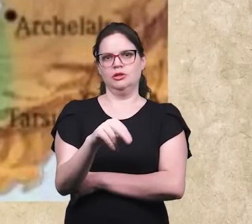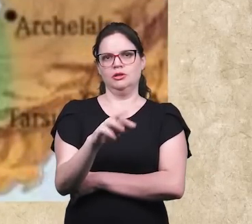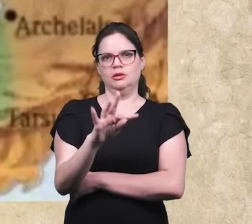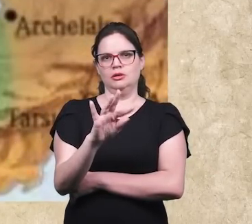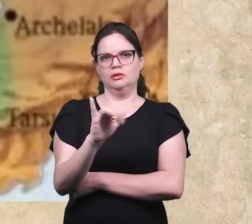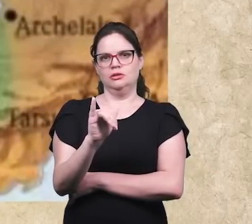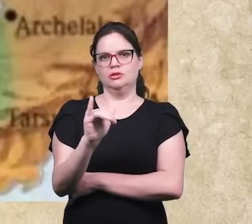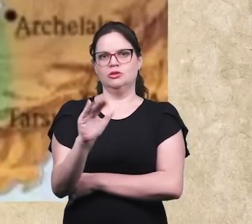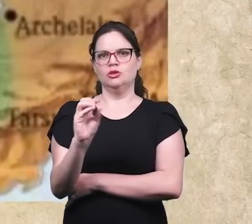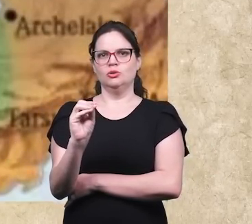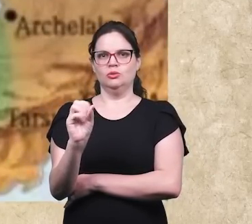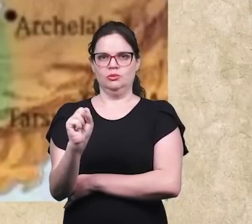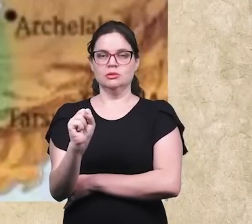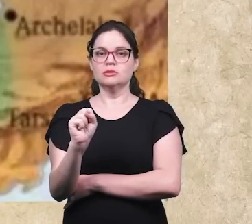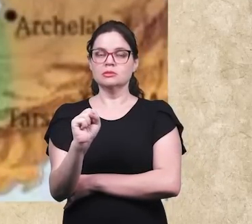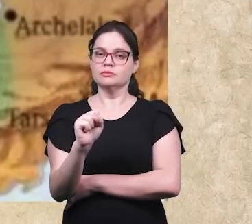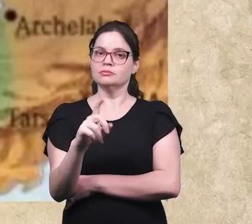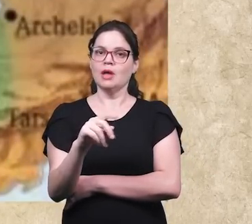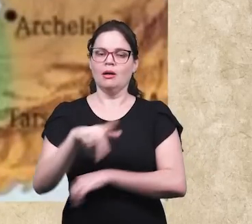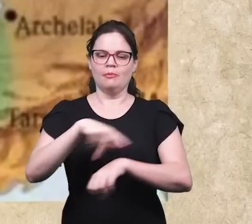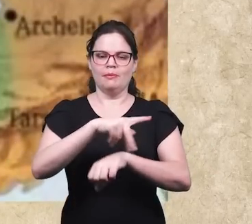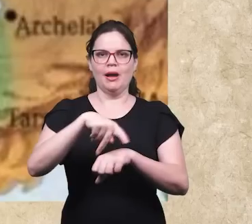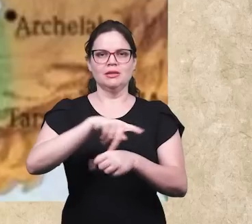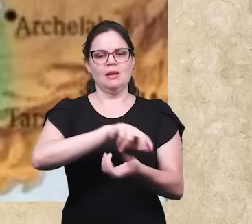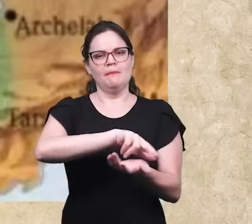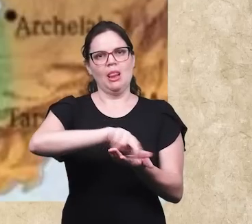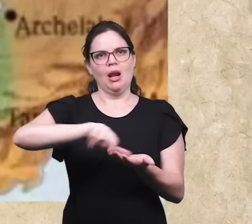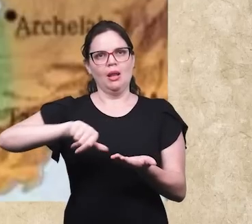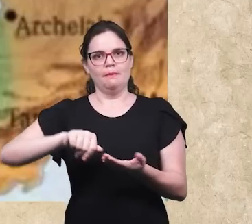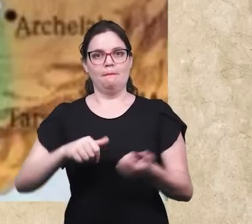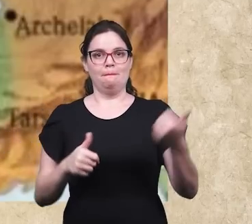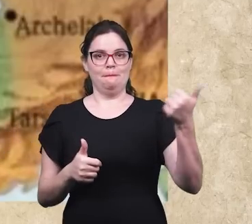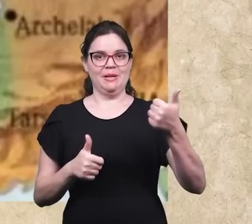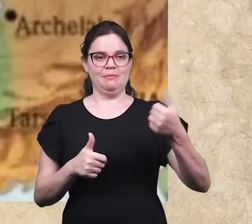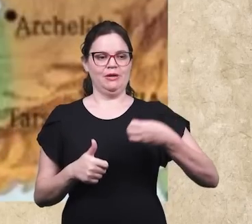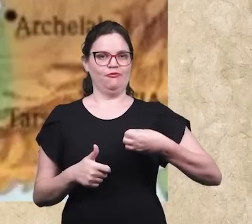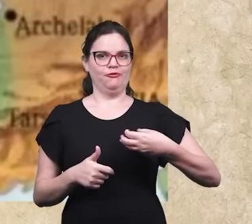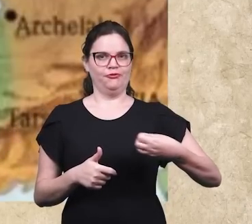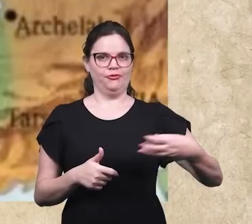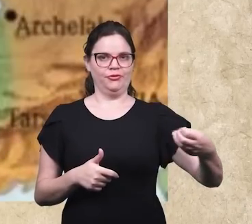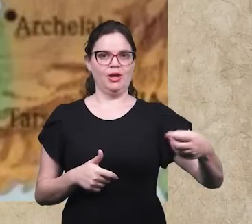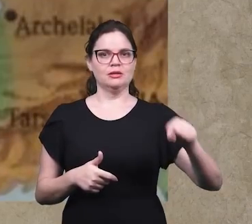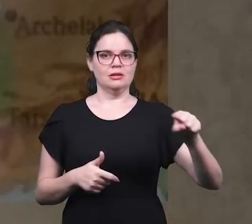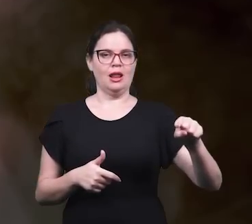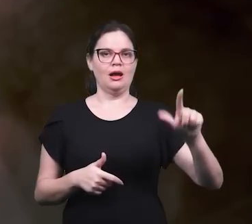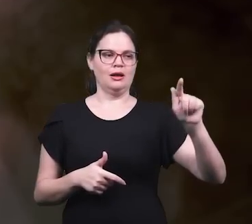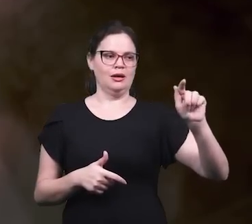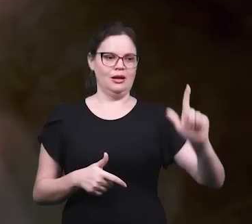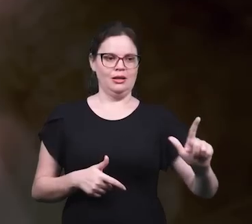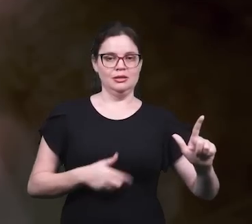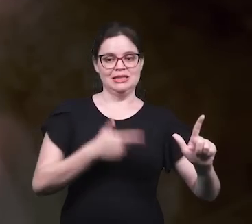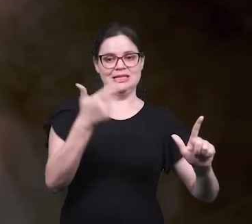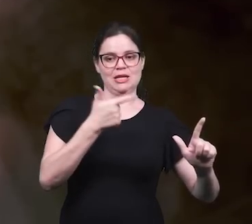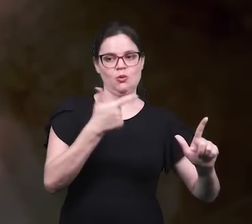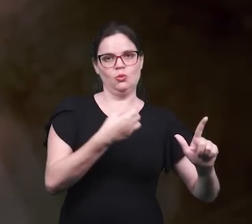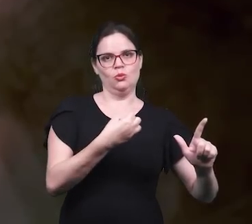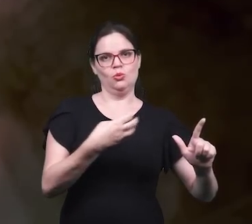Gálatas. Segunda viagem foi a Tessalônica. E olha só, os